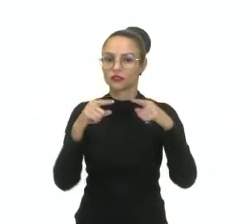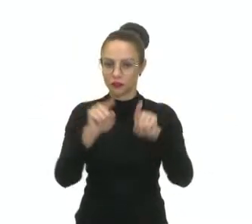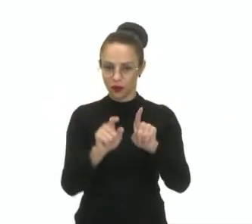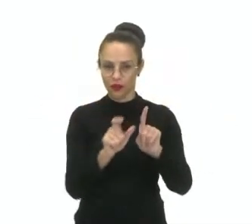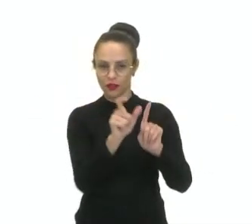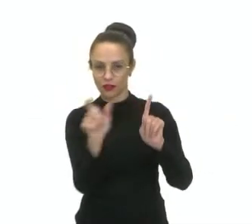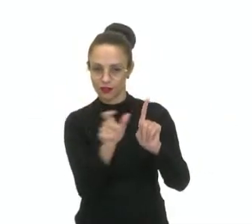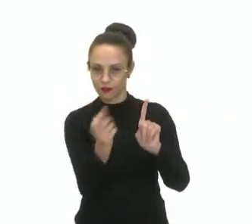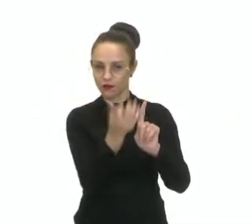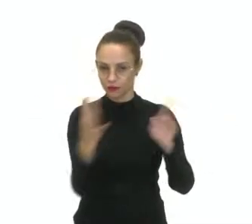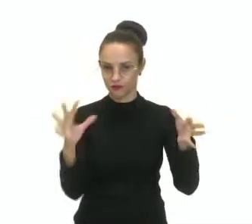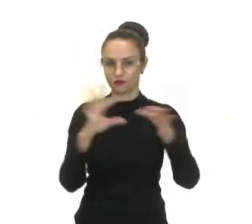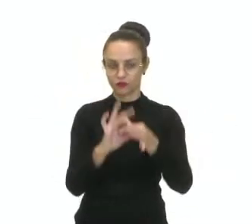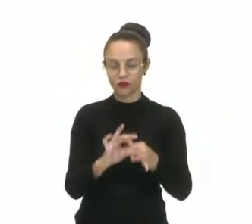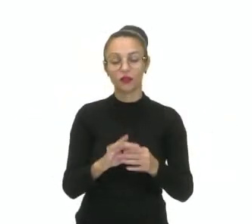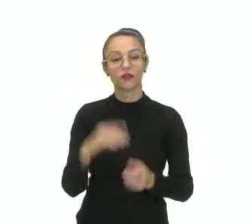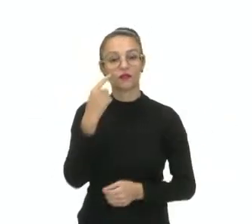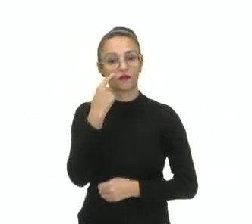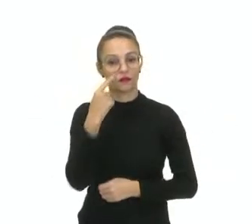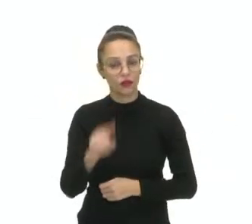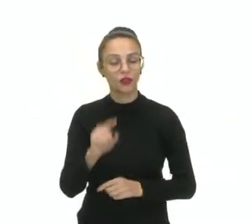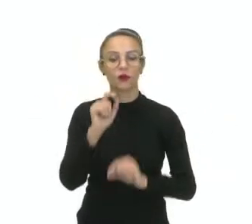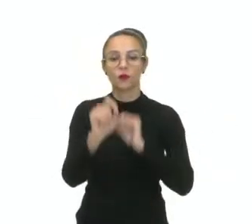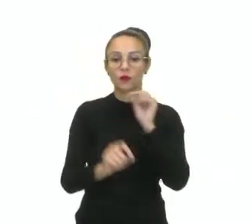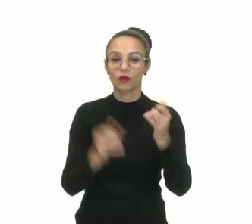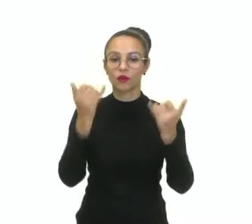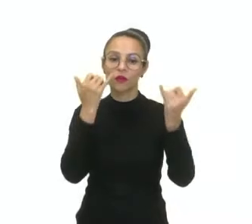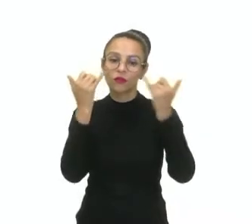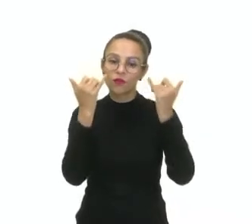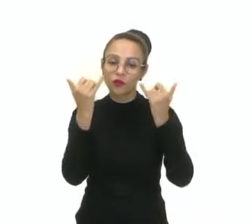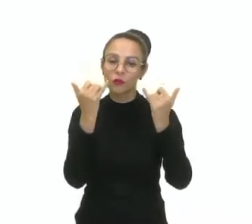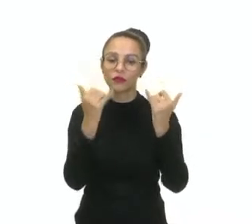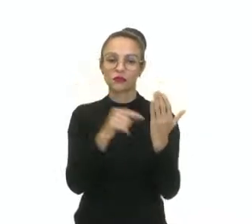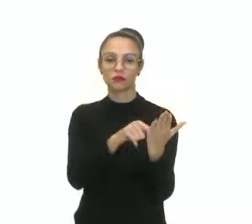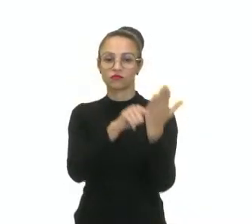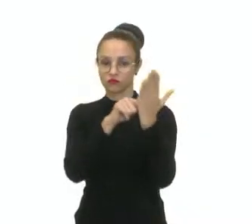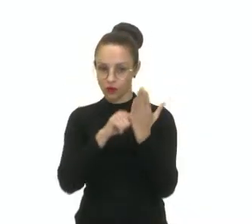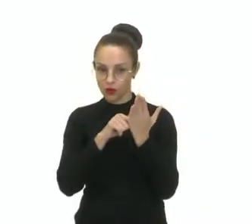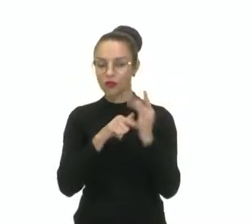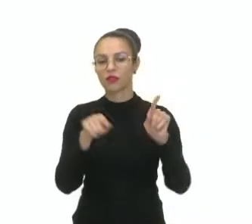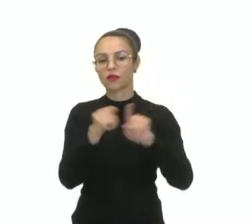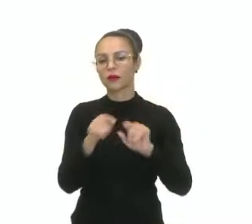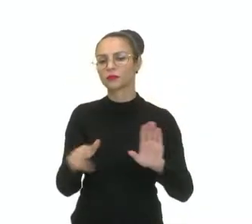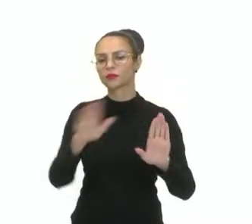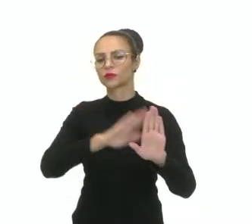Localizar informações explícitas e inferir informações implícitas no texto.